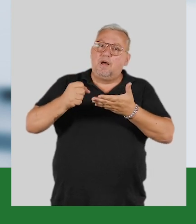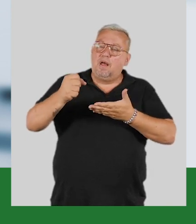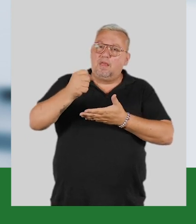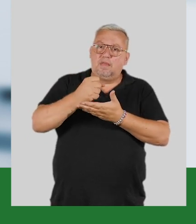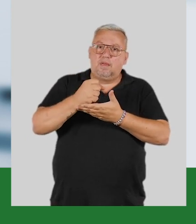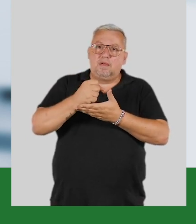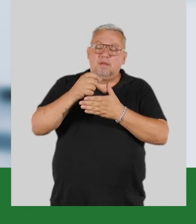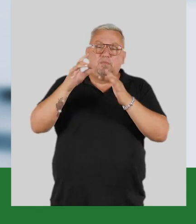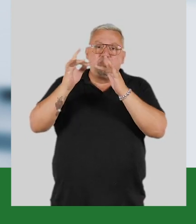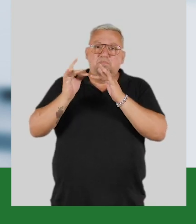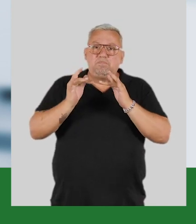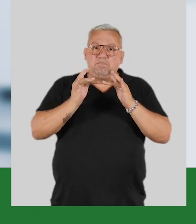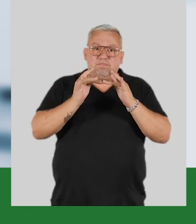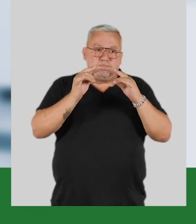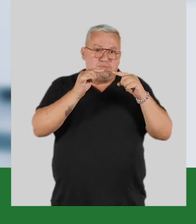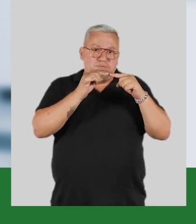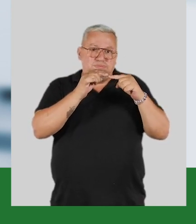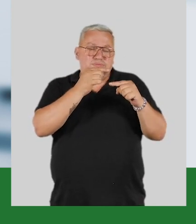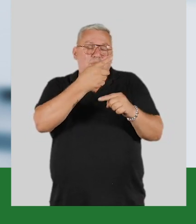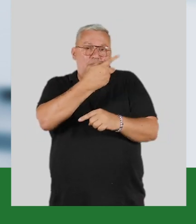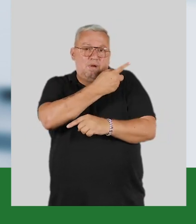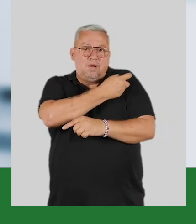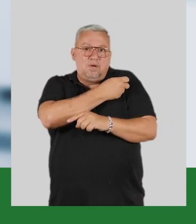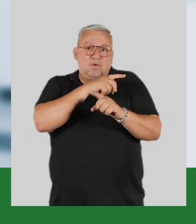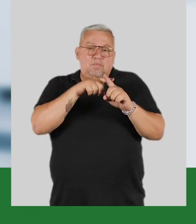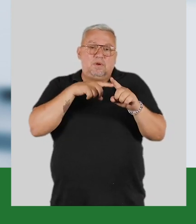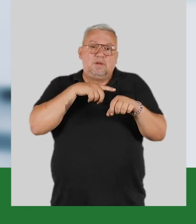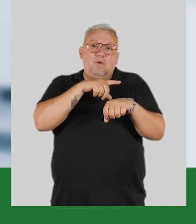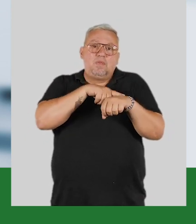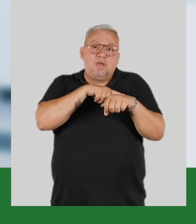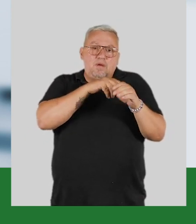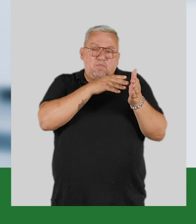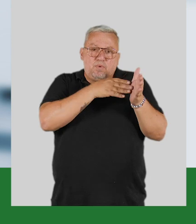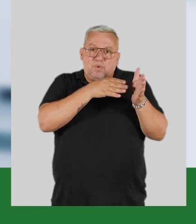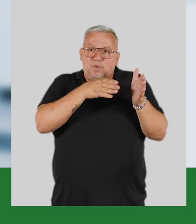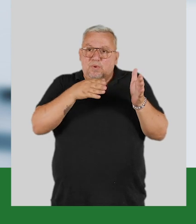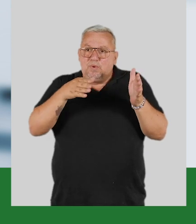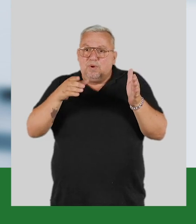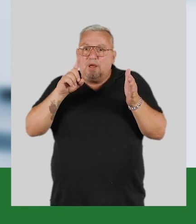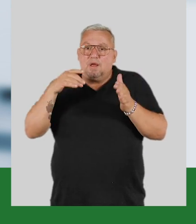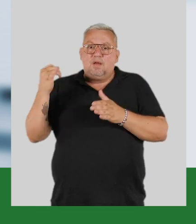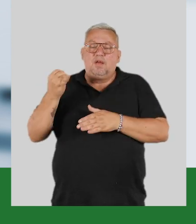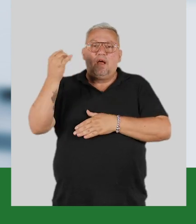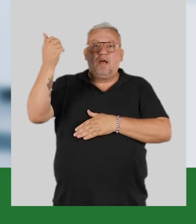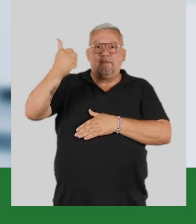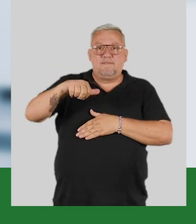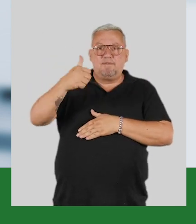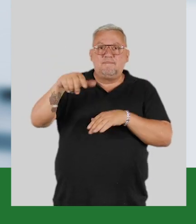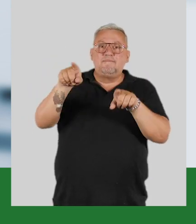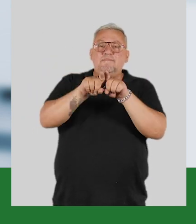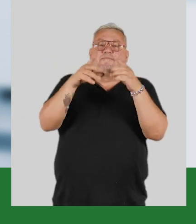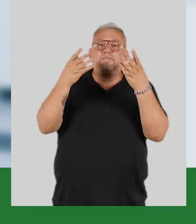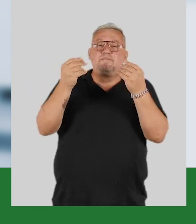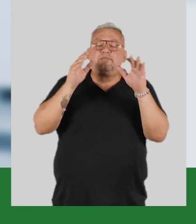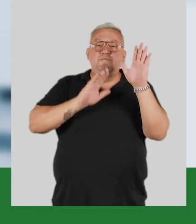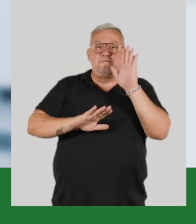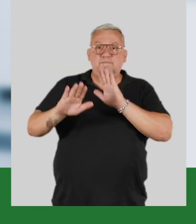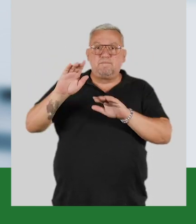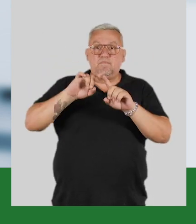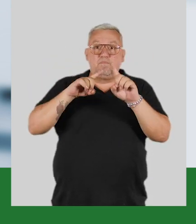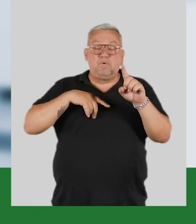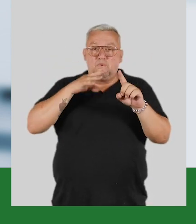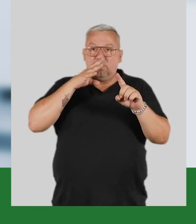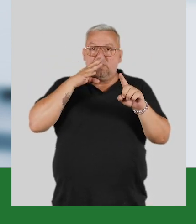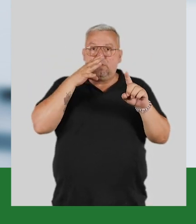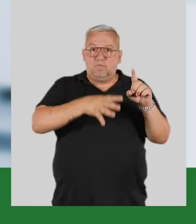sem relação direta com a vacina, mas tem uma relação temporal com a vacina. Então, é muito importante a gente avaliar com muito cuidado para, às vezes, não pôr a